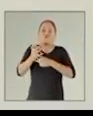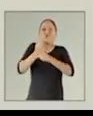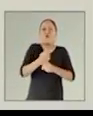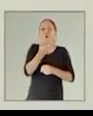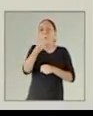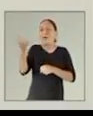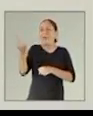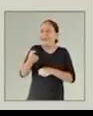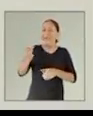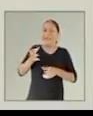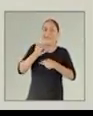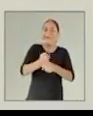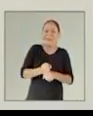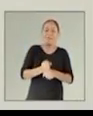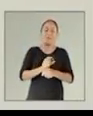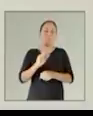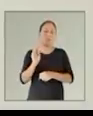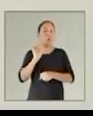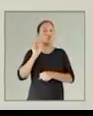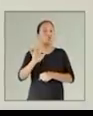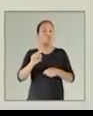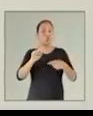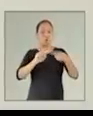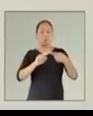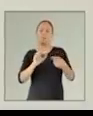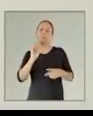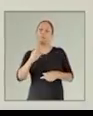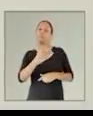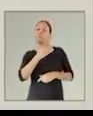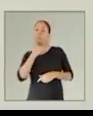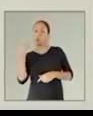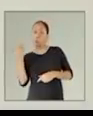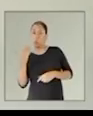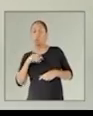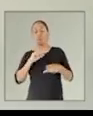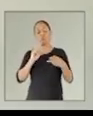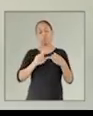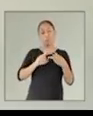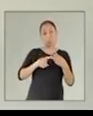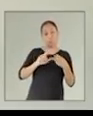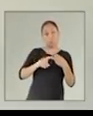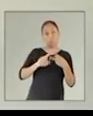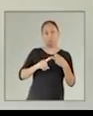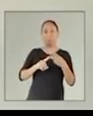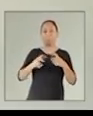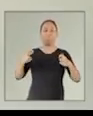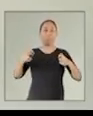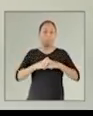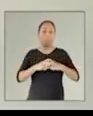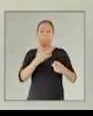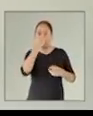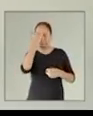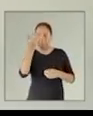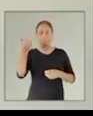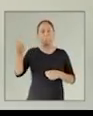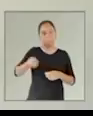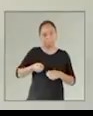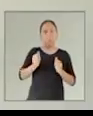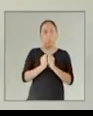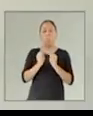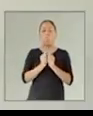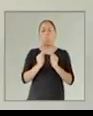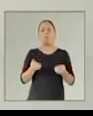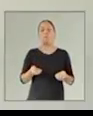outros benefícios, exceto a pensão por morte e o auxílio-acidente. Quem recebe o Bolsa Família e optar pelo